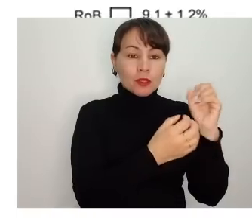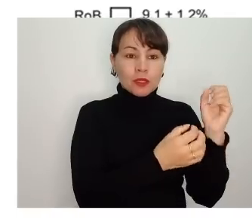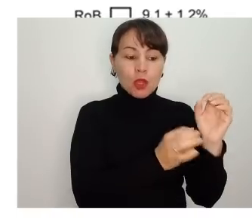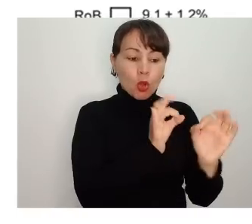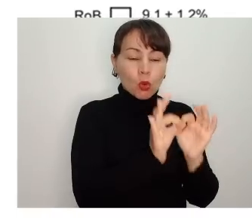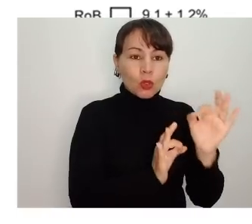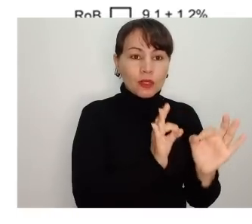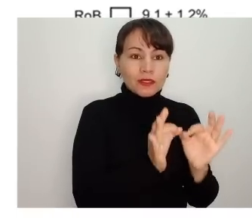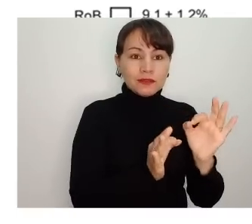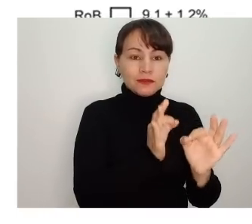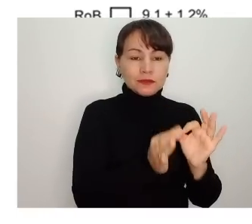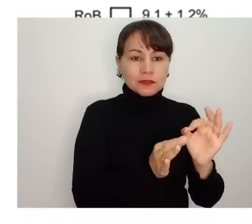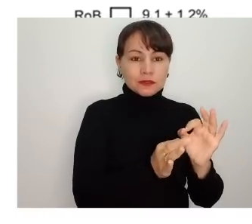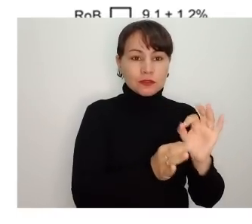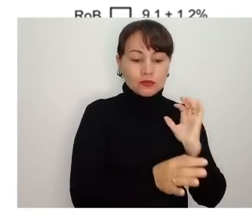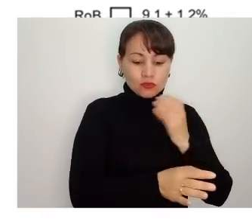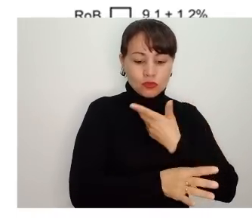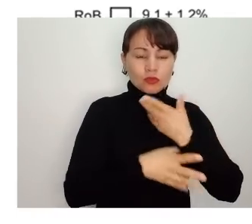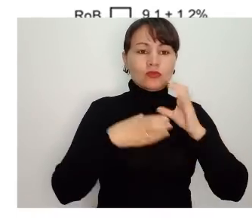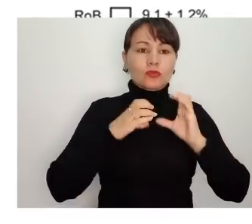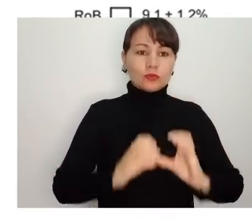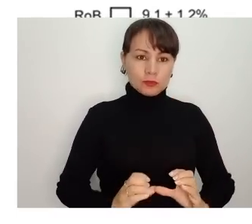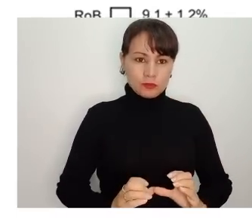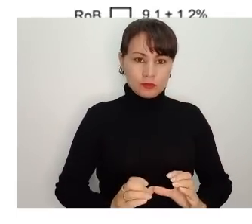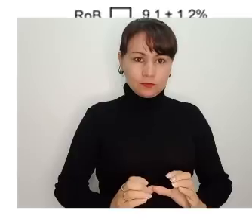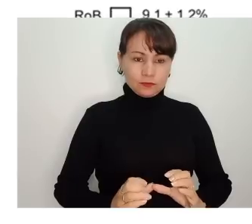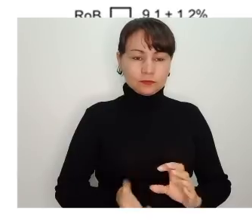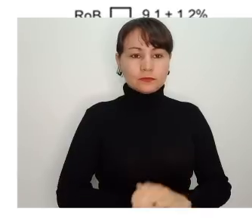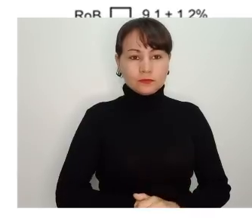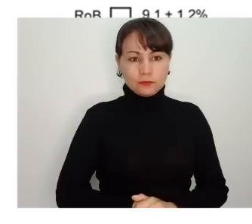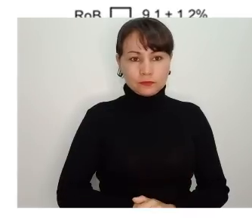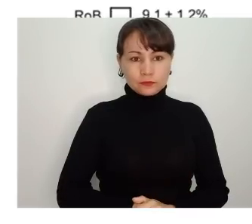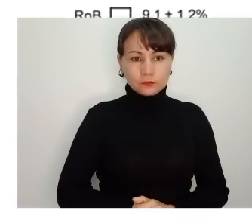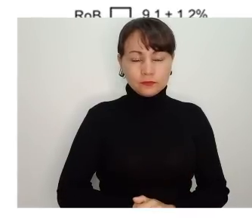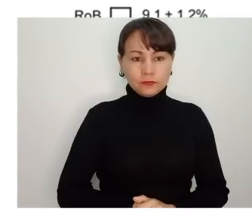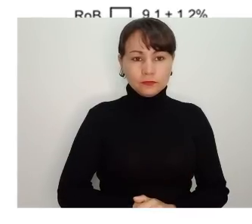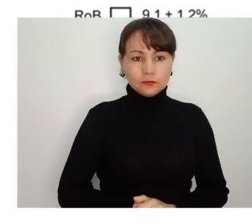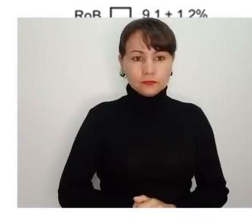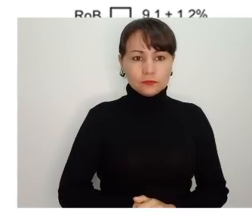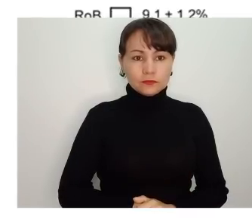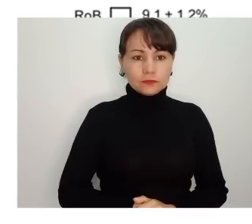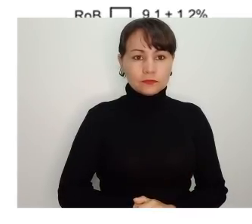e pela realização dos nossos comportamentos.